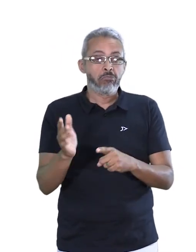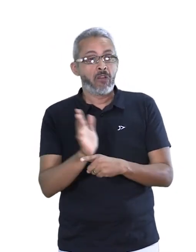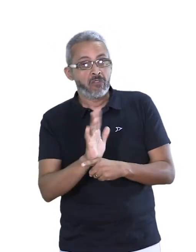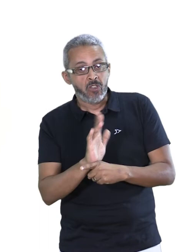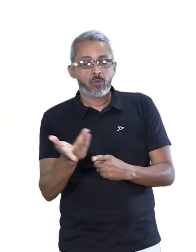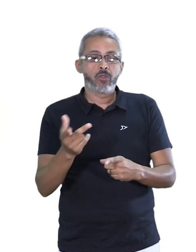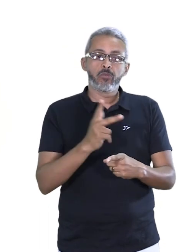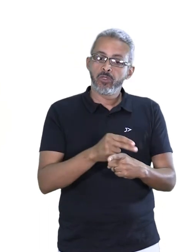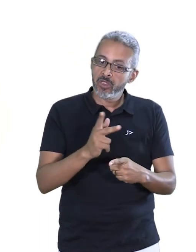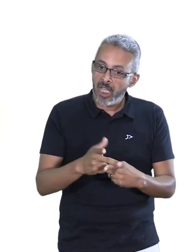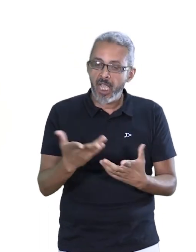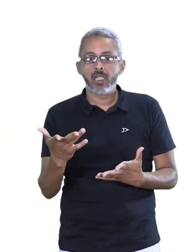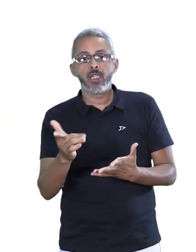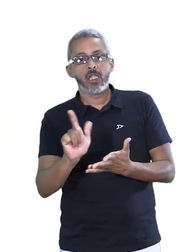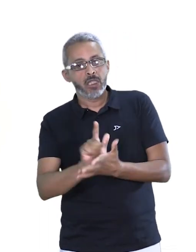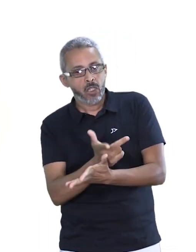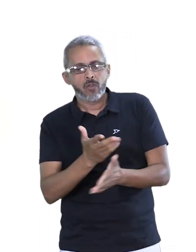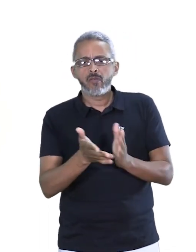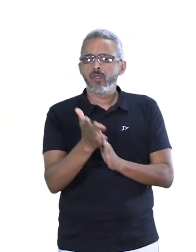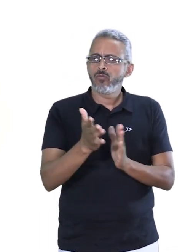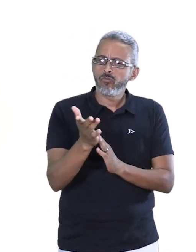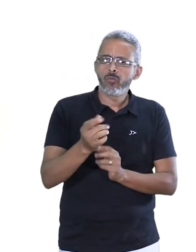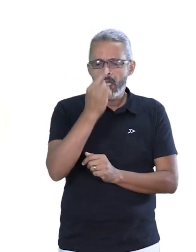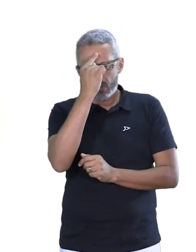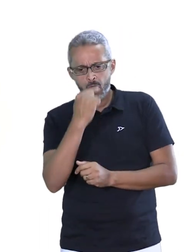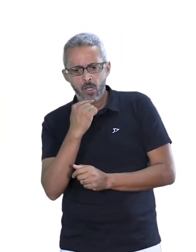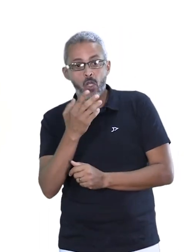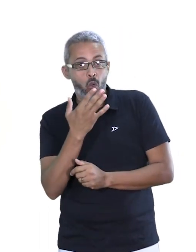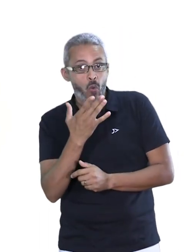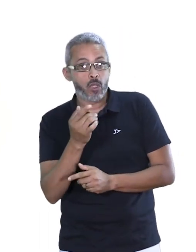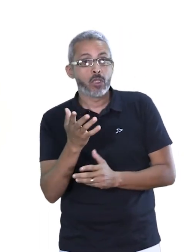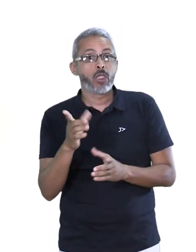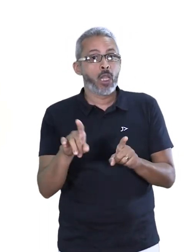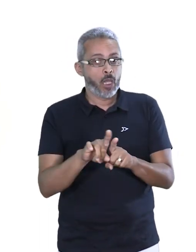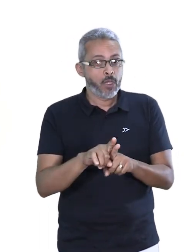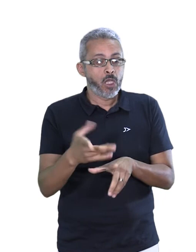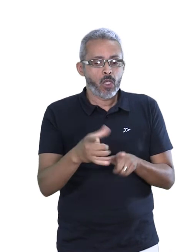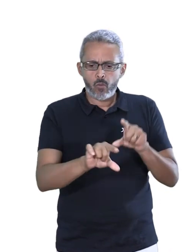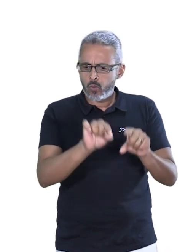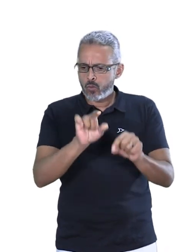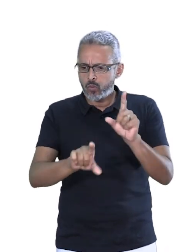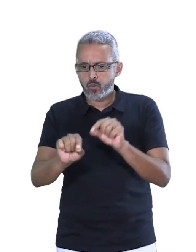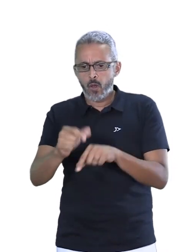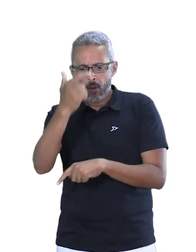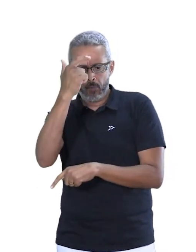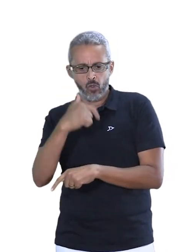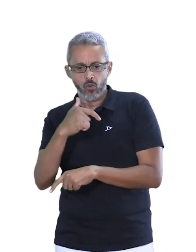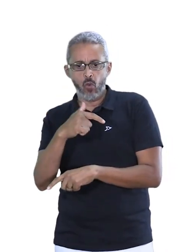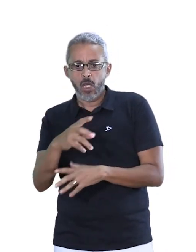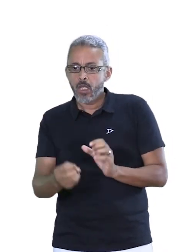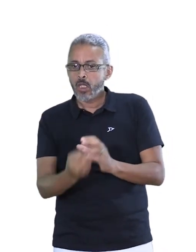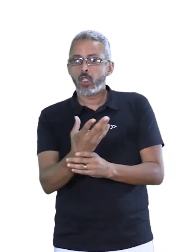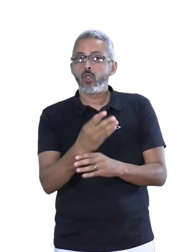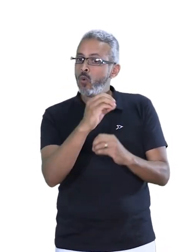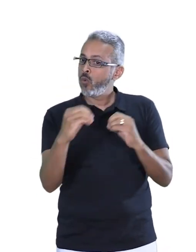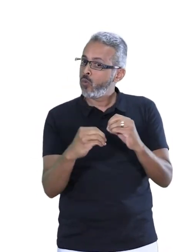séries, literatura e até sobre viagens. As imagens, cores e letras são escolhidas pelos donos